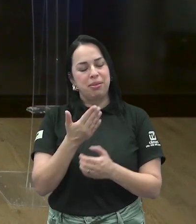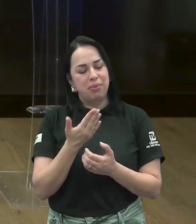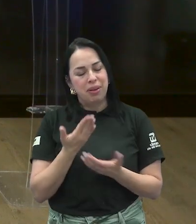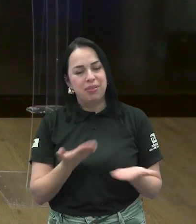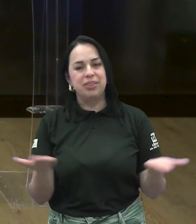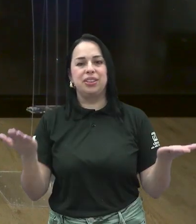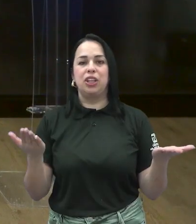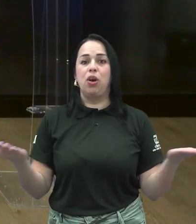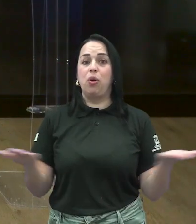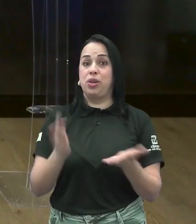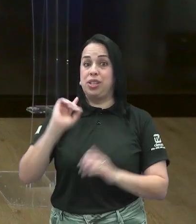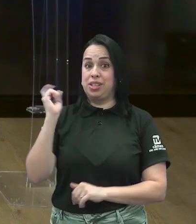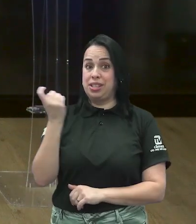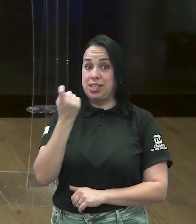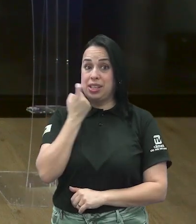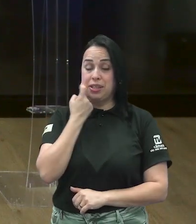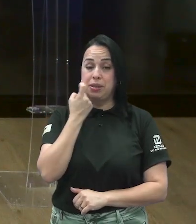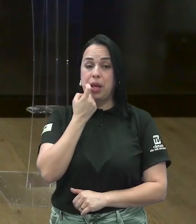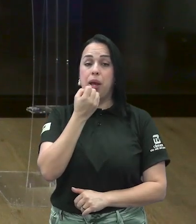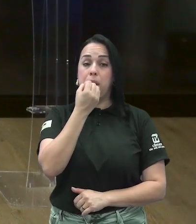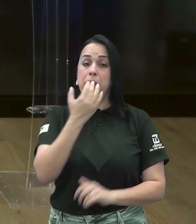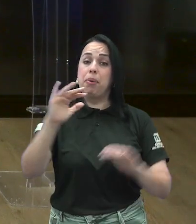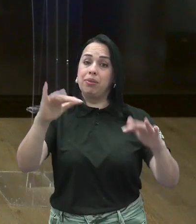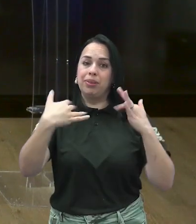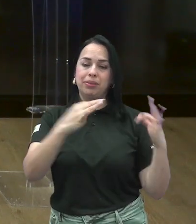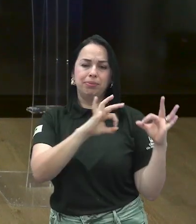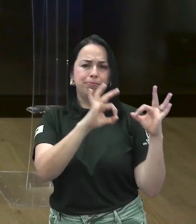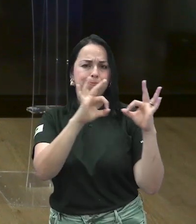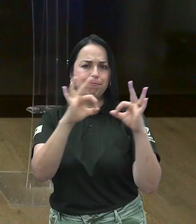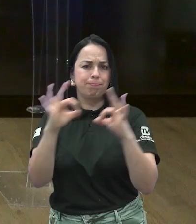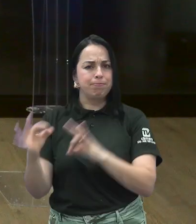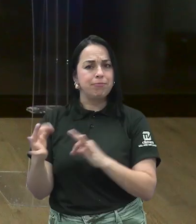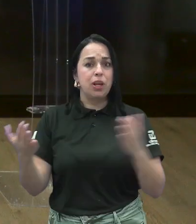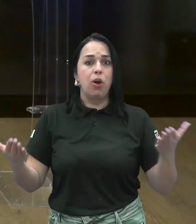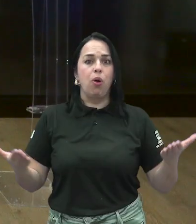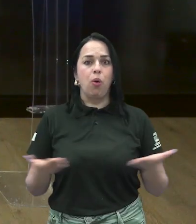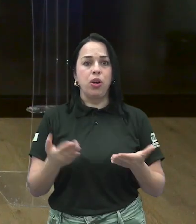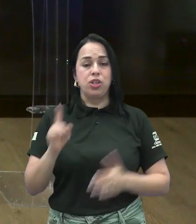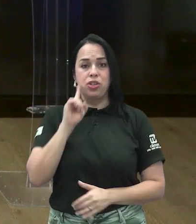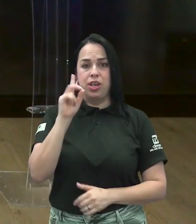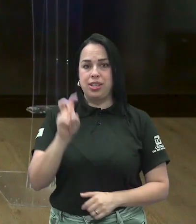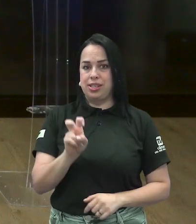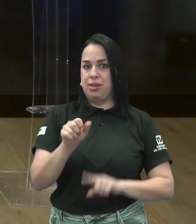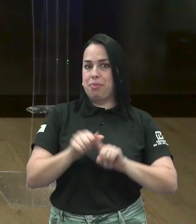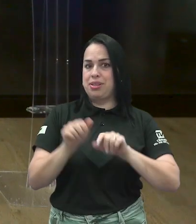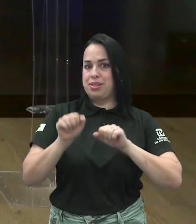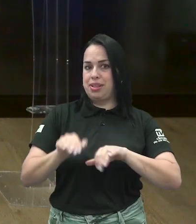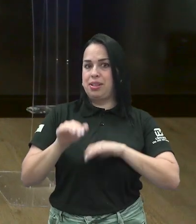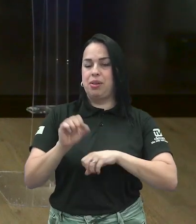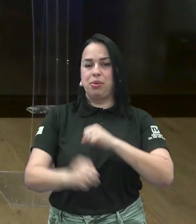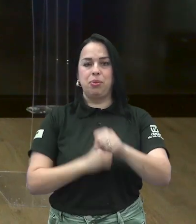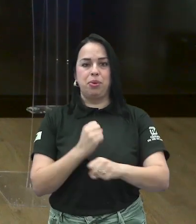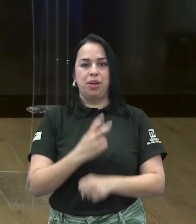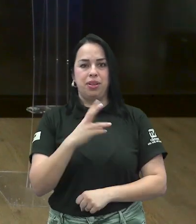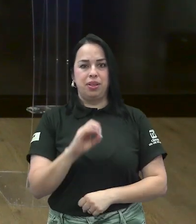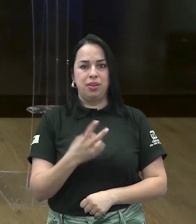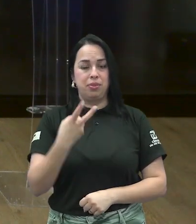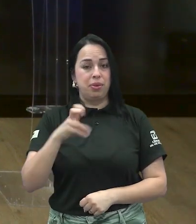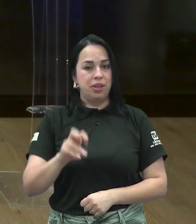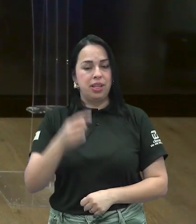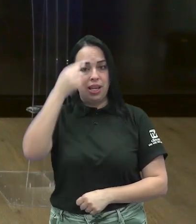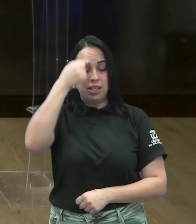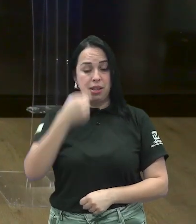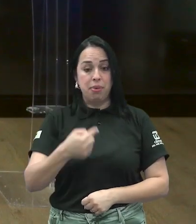ótima tarde para você. Sexta-feira chegou, que bom ter sua companhia aqui no Boletim Legislativo. Hoje, 5 de setembro de 2025,